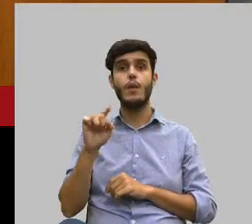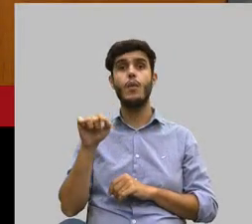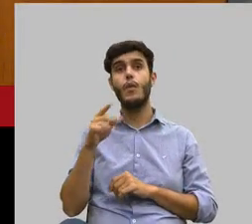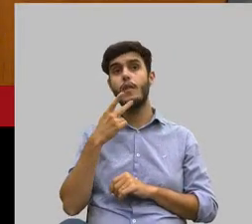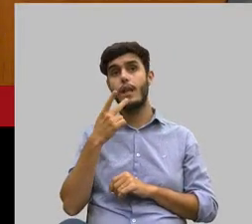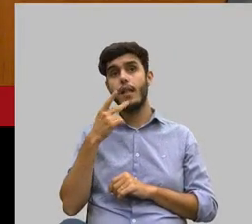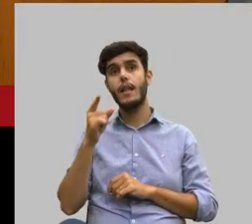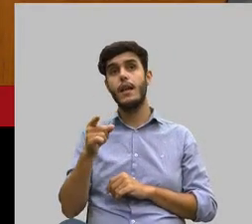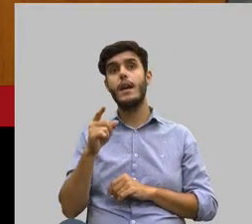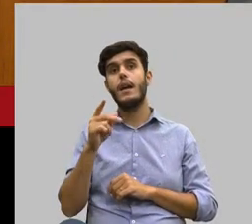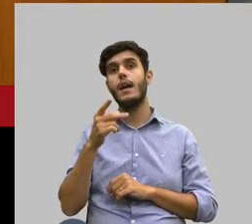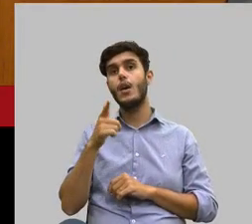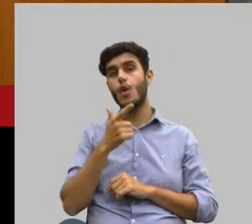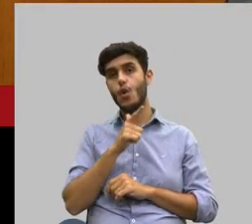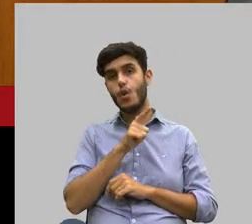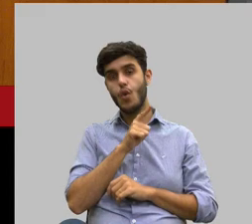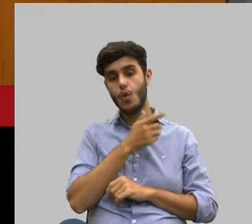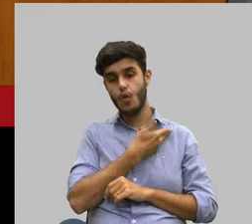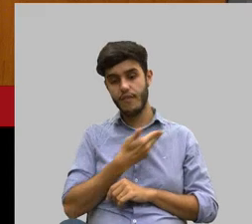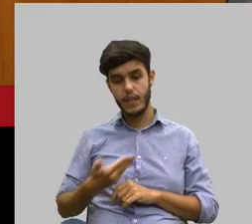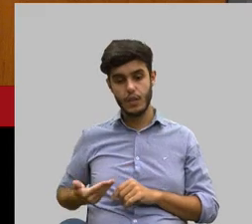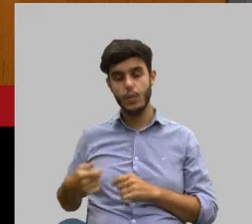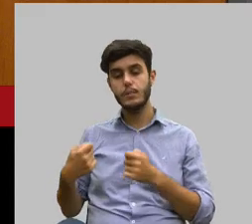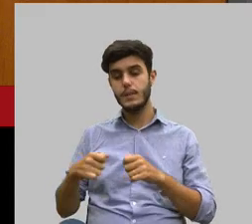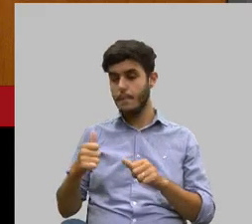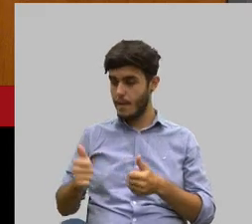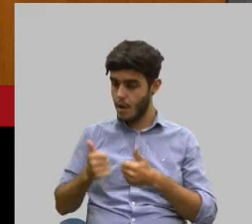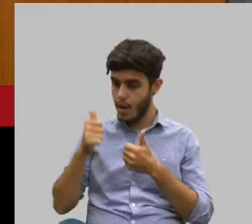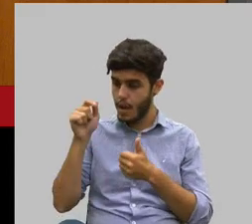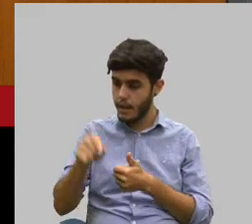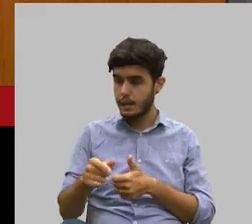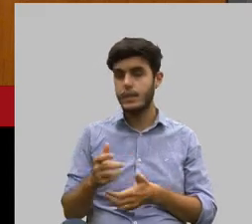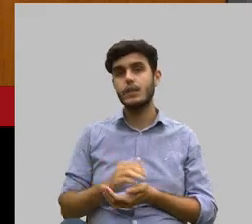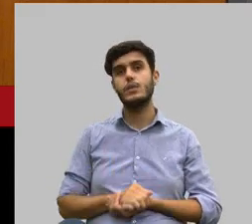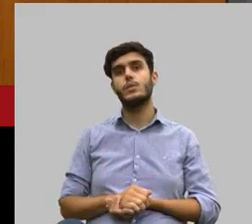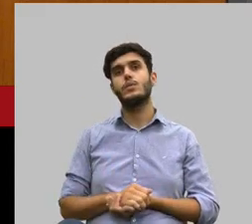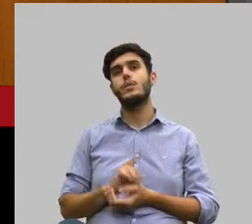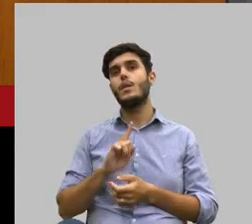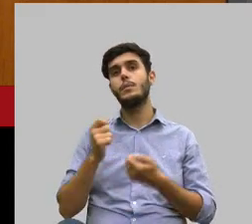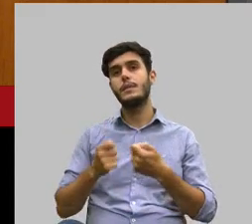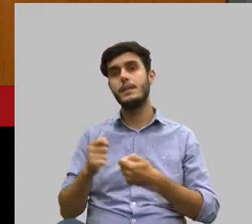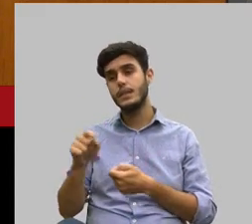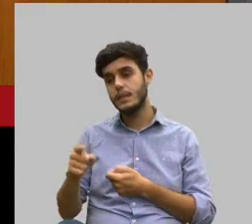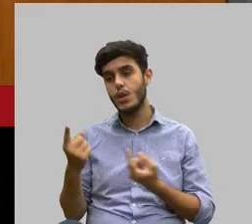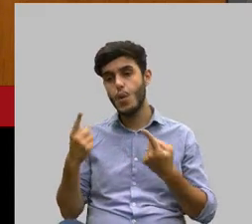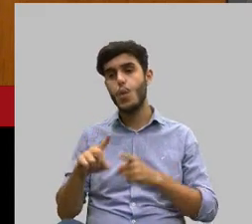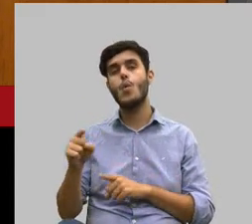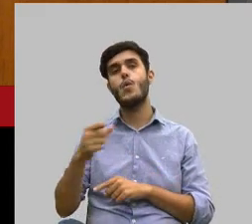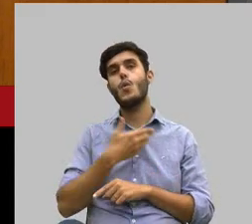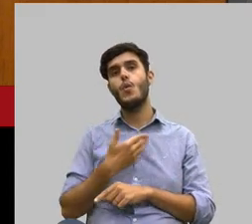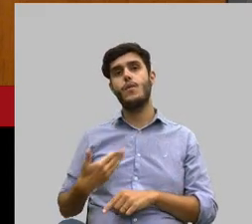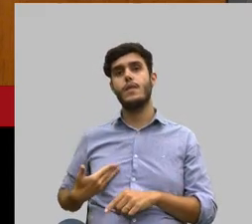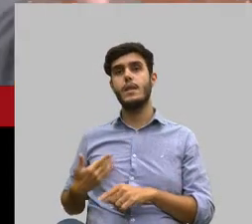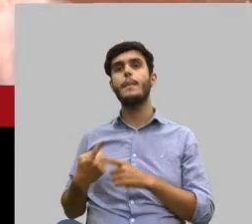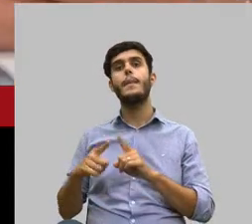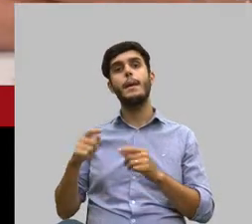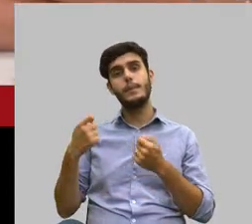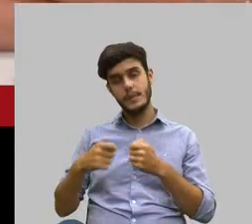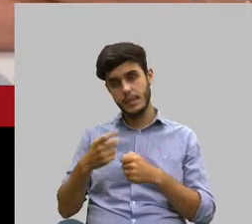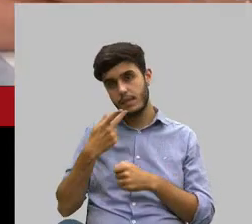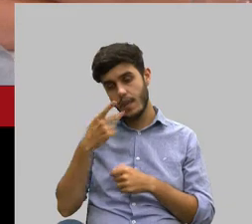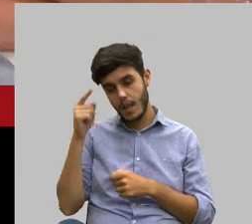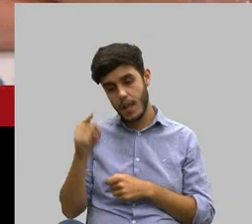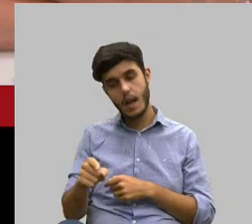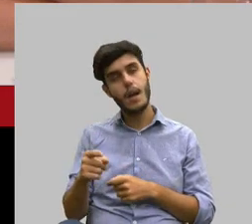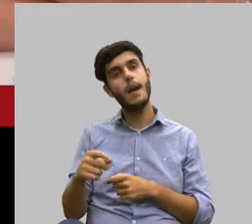ao Governador falou Olha nós precisamos melhorar esse texto O senhor não precisa confrontar o governo mas o senhor precisa dizer para ele fal